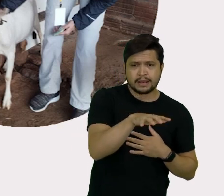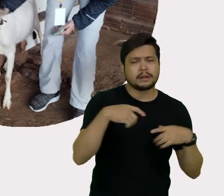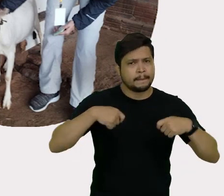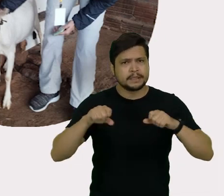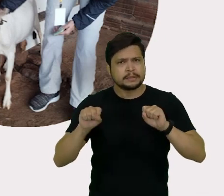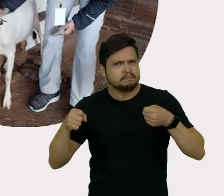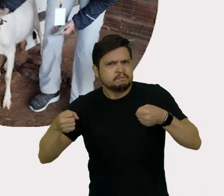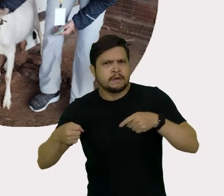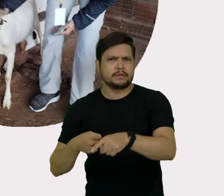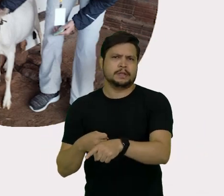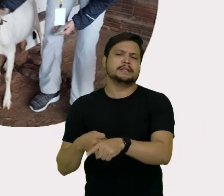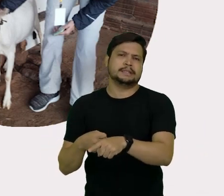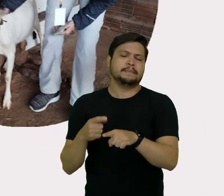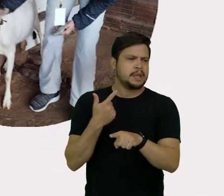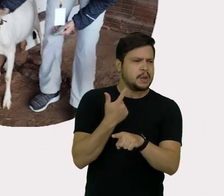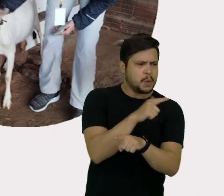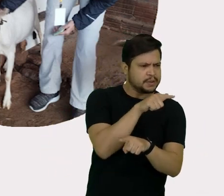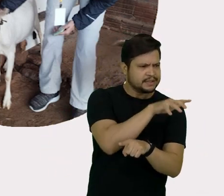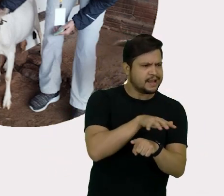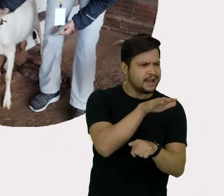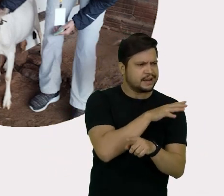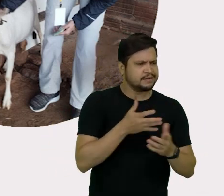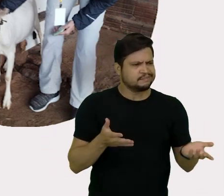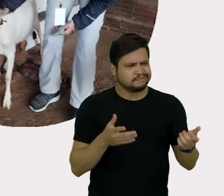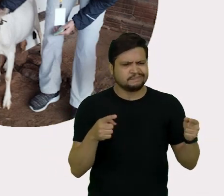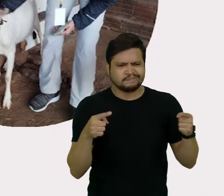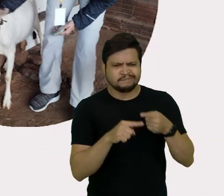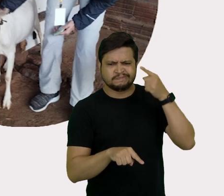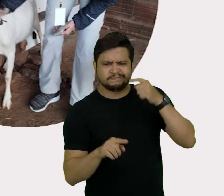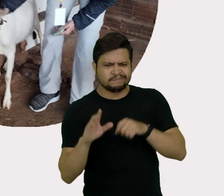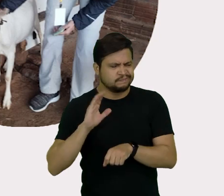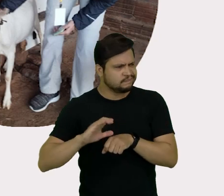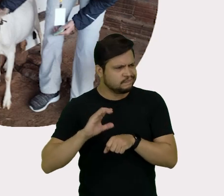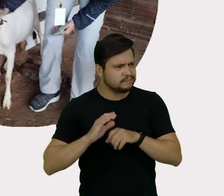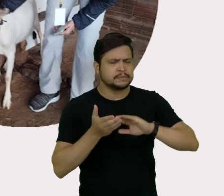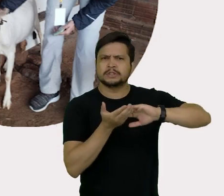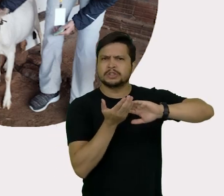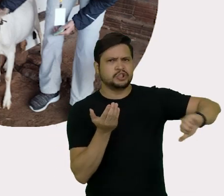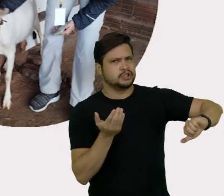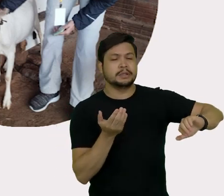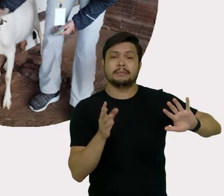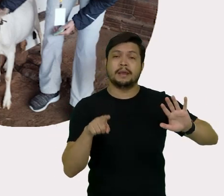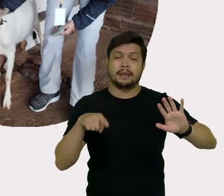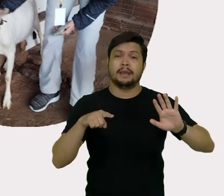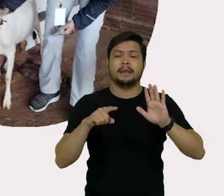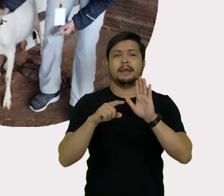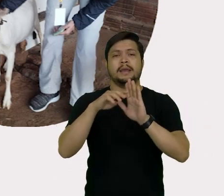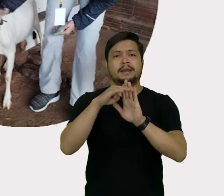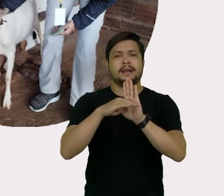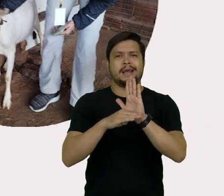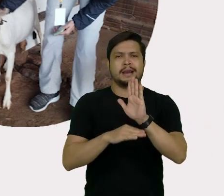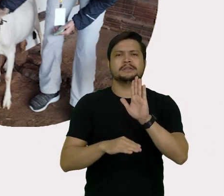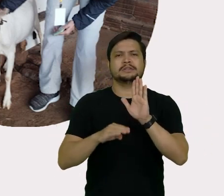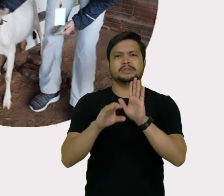ser fortalecidas e outras áreas que não fazem mais sentido existir dentro da zootecnia, que é a reformulação